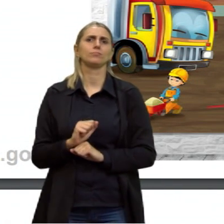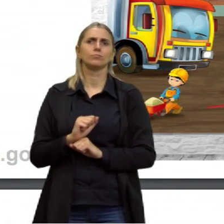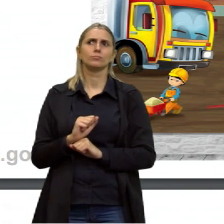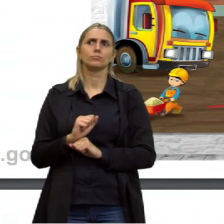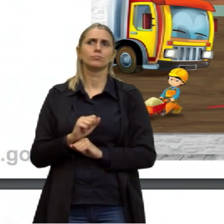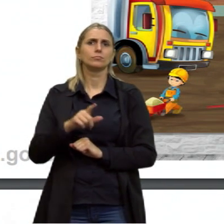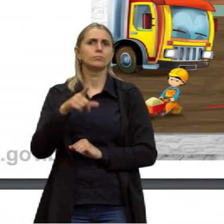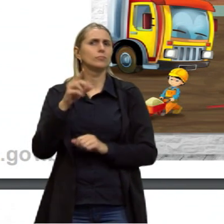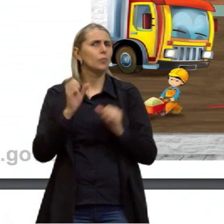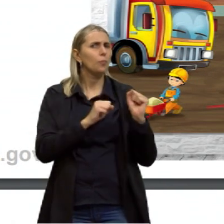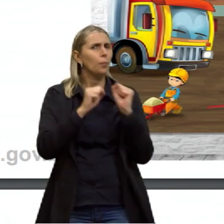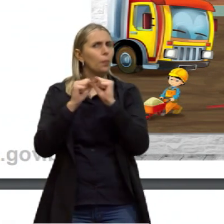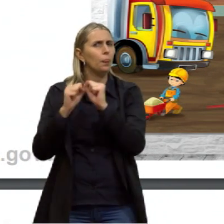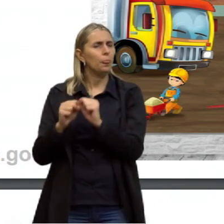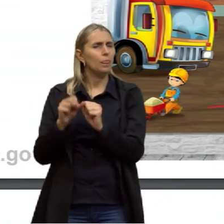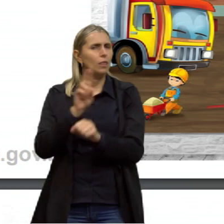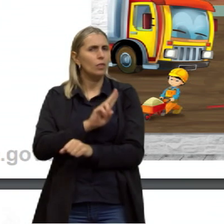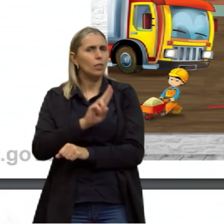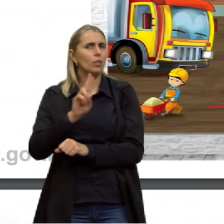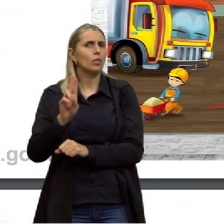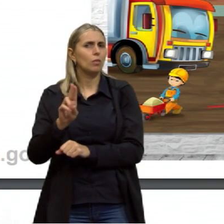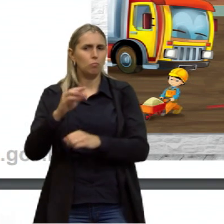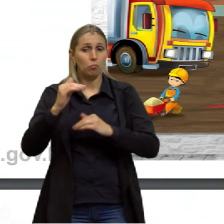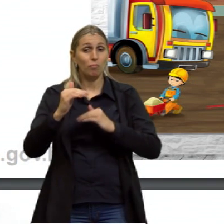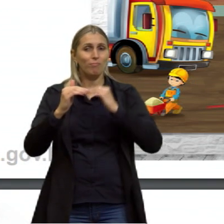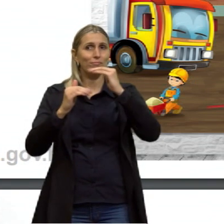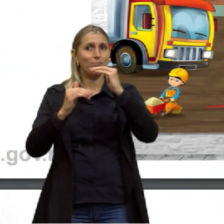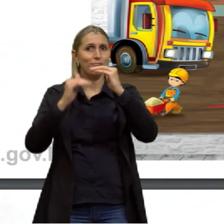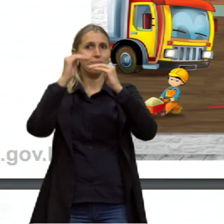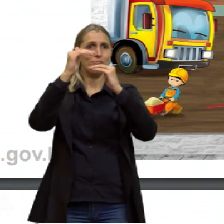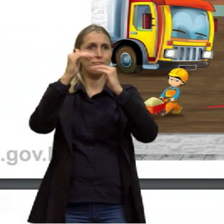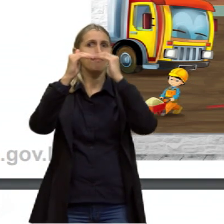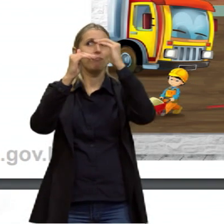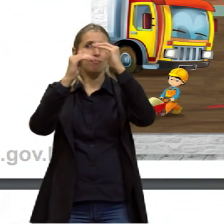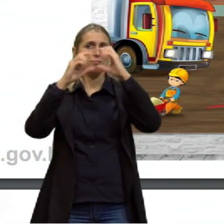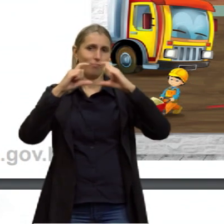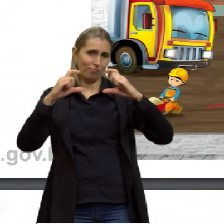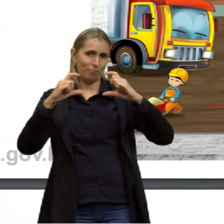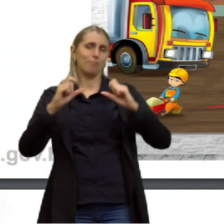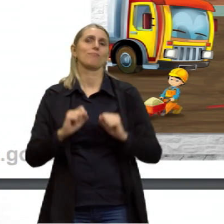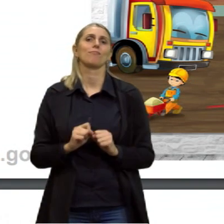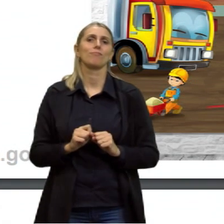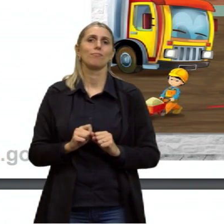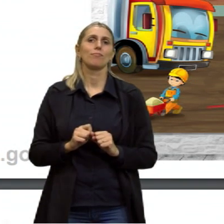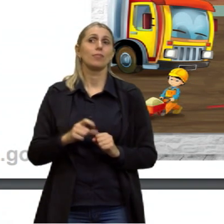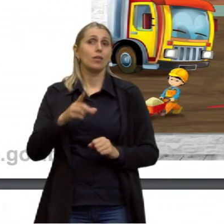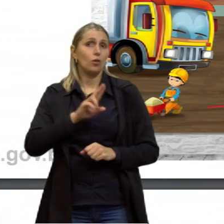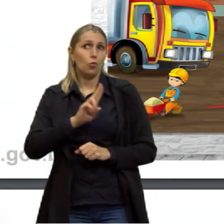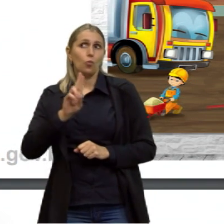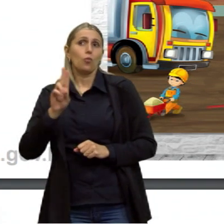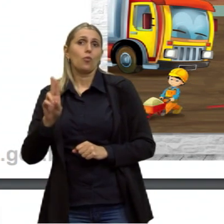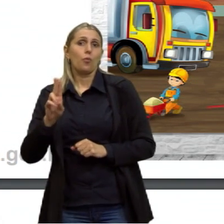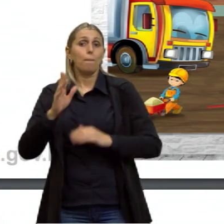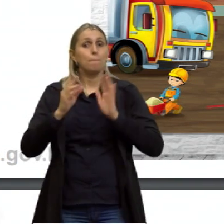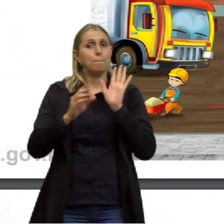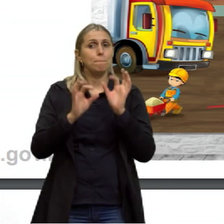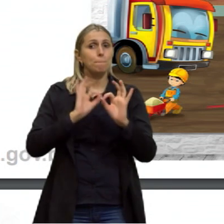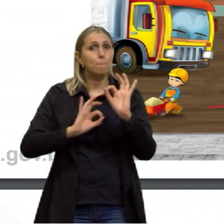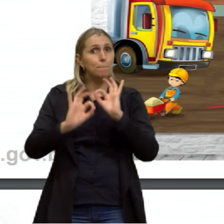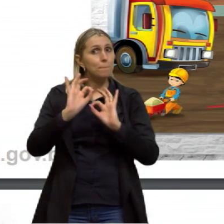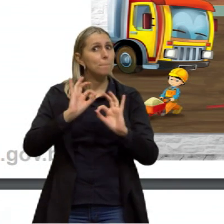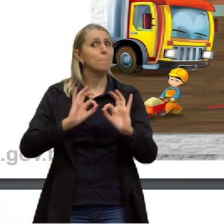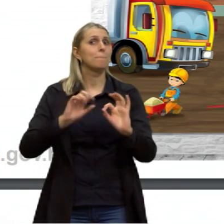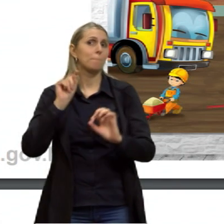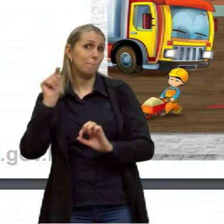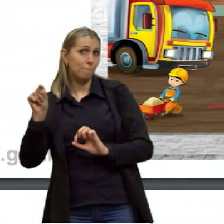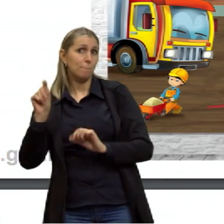a gente poderia chamar isso de tijolo aqui a gente poderia chamar de projeto